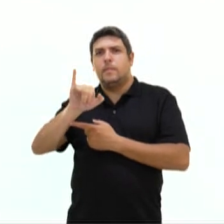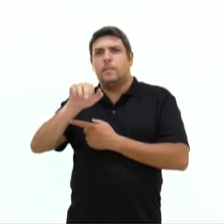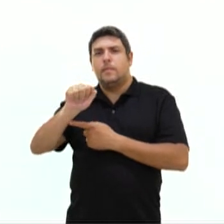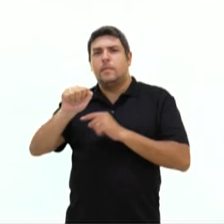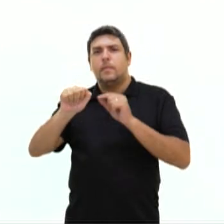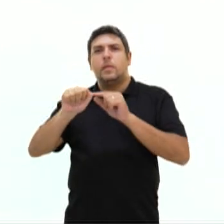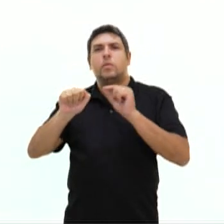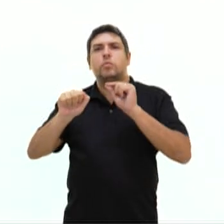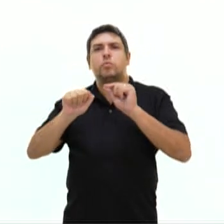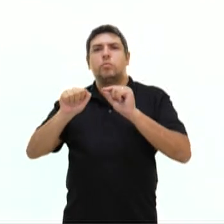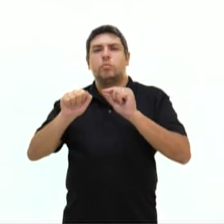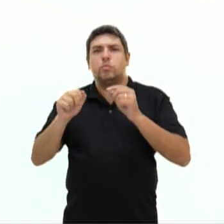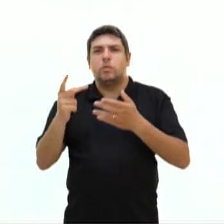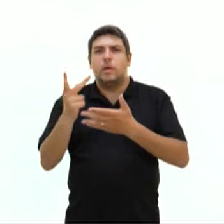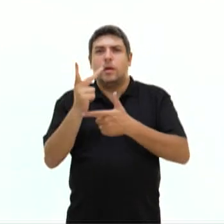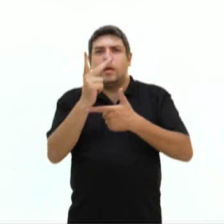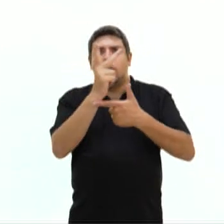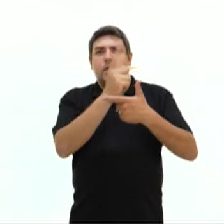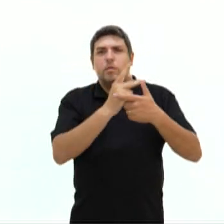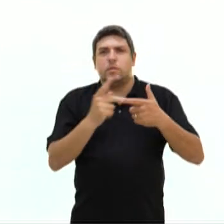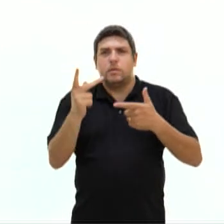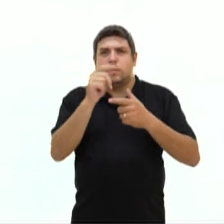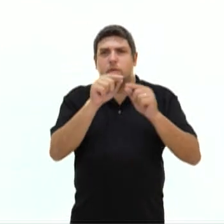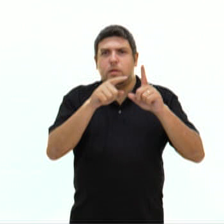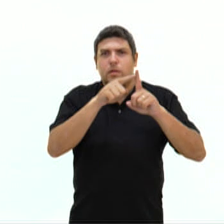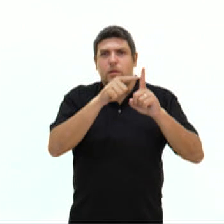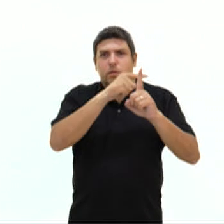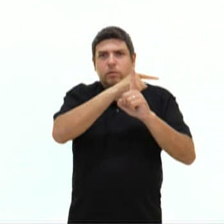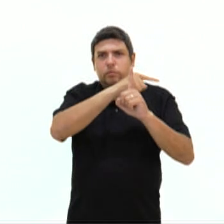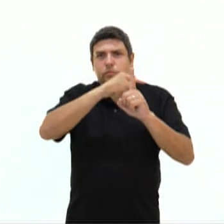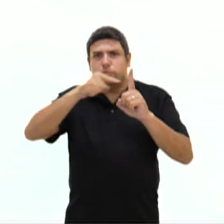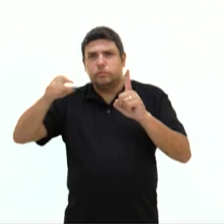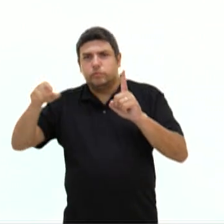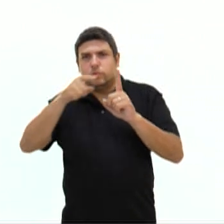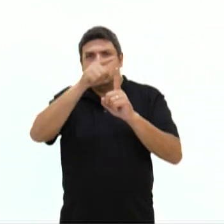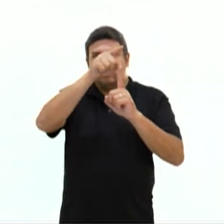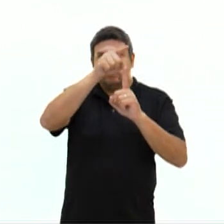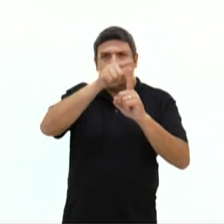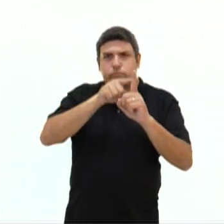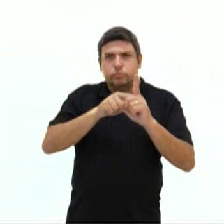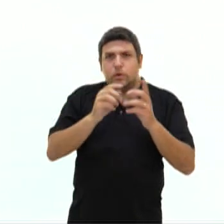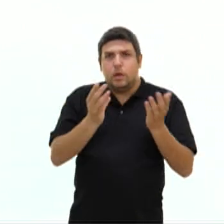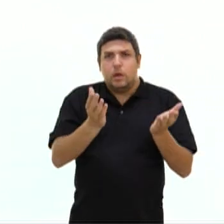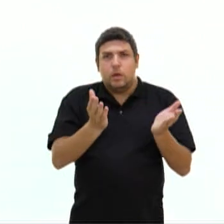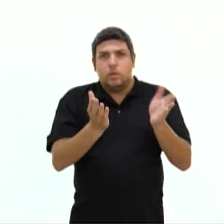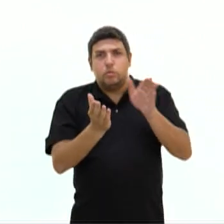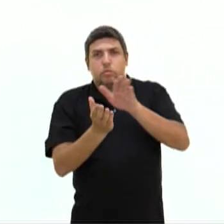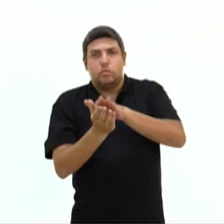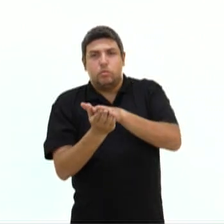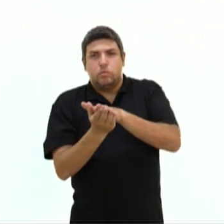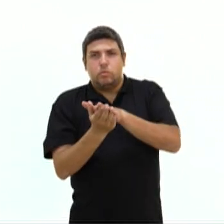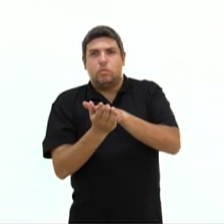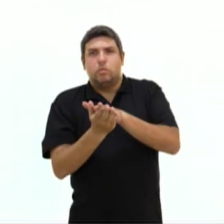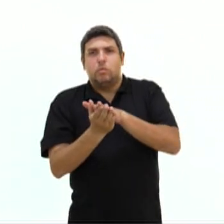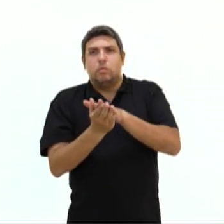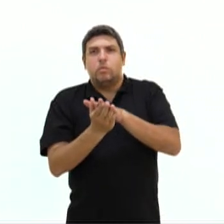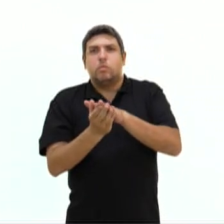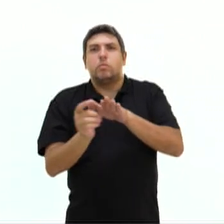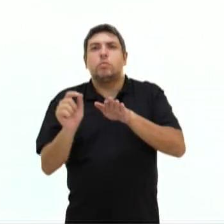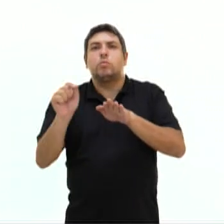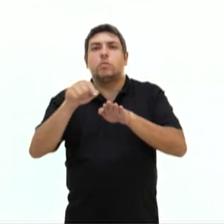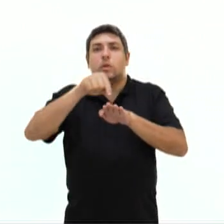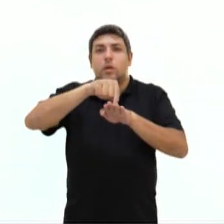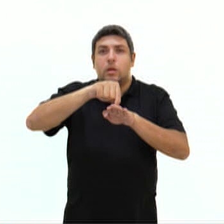que divide um objeto ou uma figura em duas partes, de modo que dobrando a figura, nessa